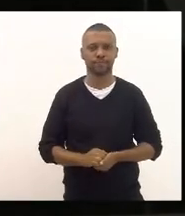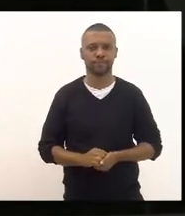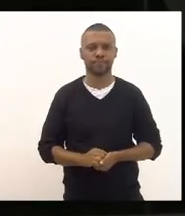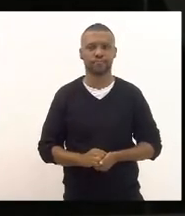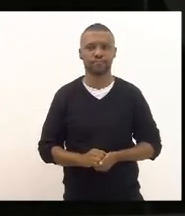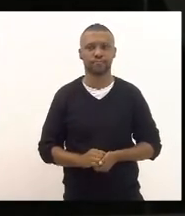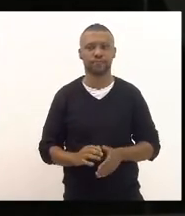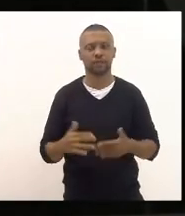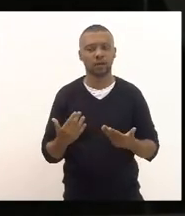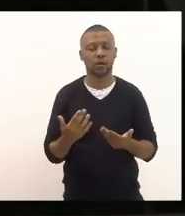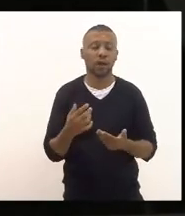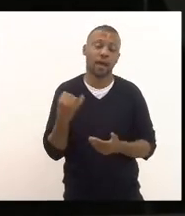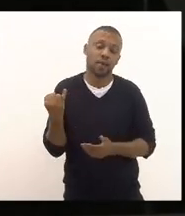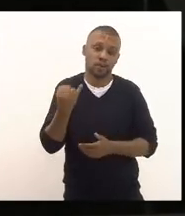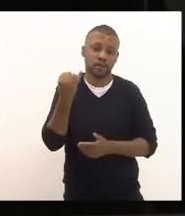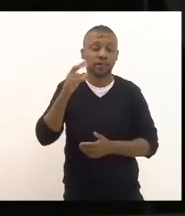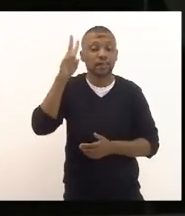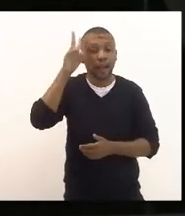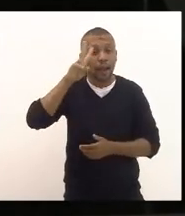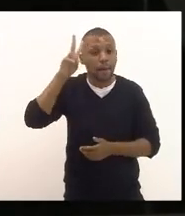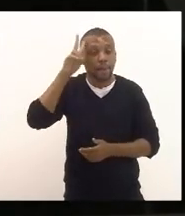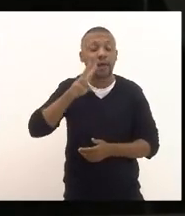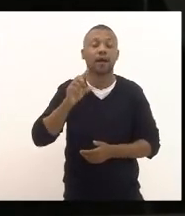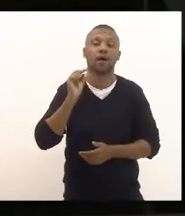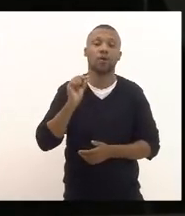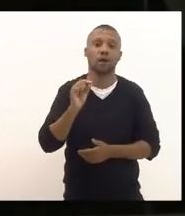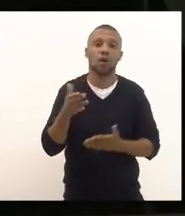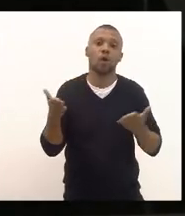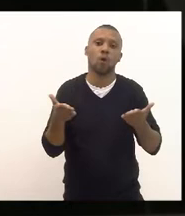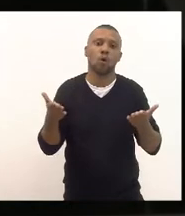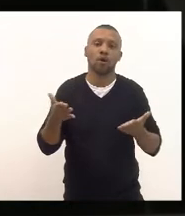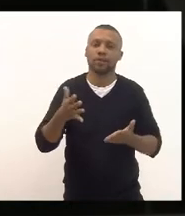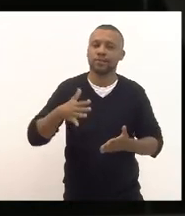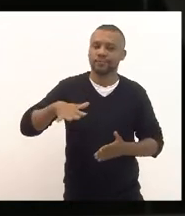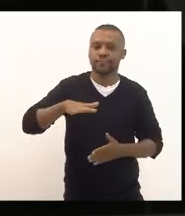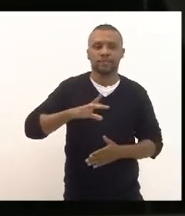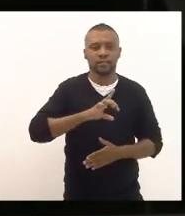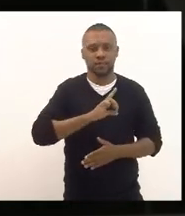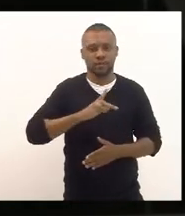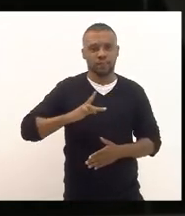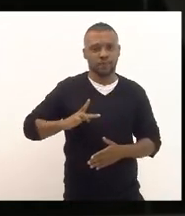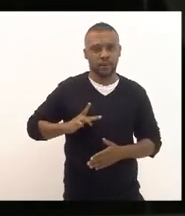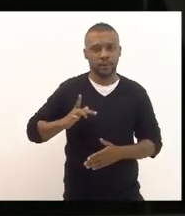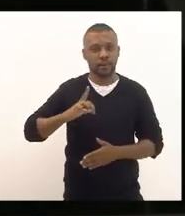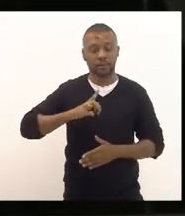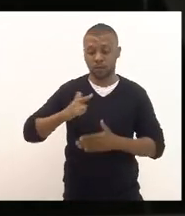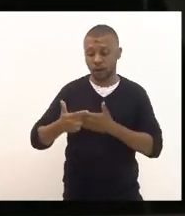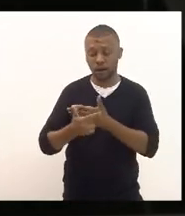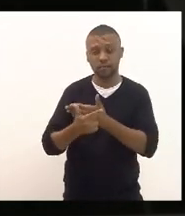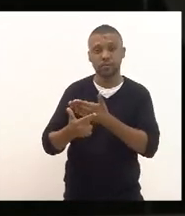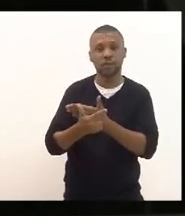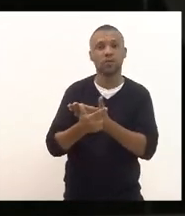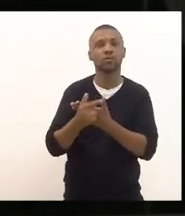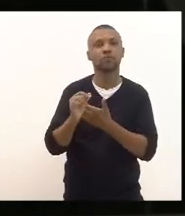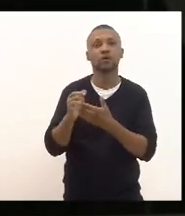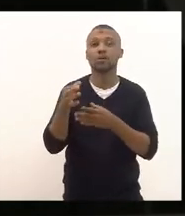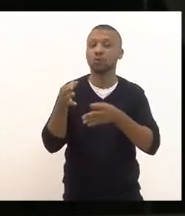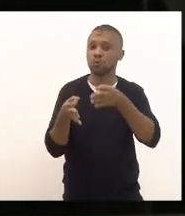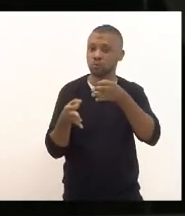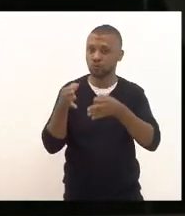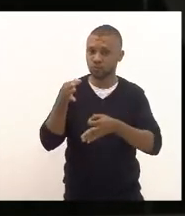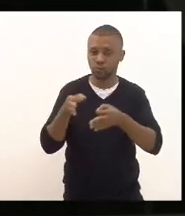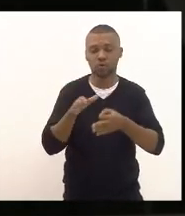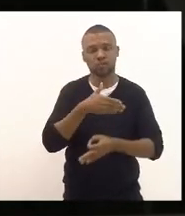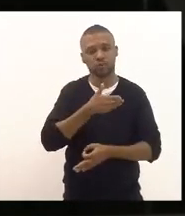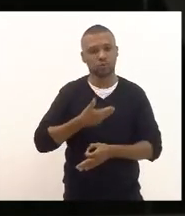demais lembrar aqui né que hoje a Defensoria Pública ela tem uma função de judicional do